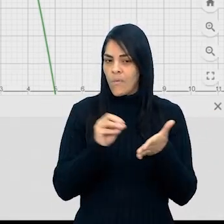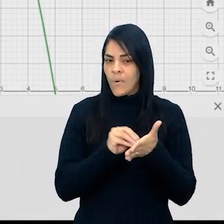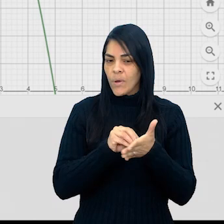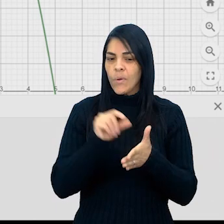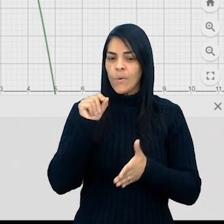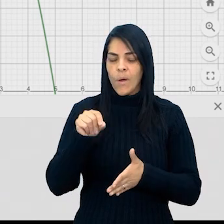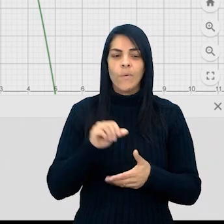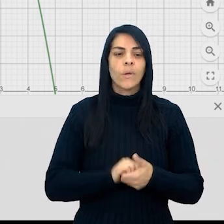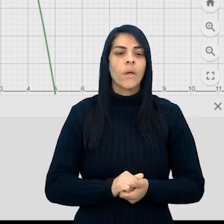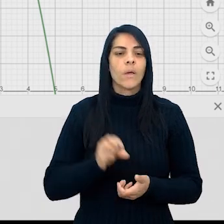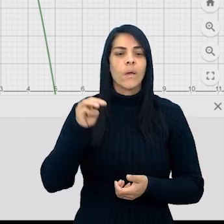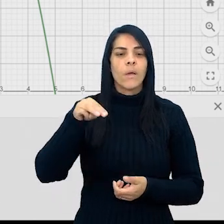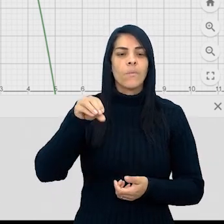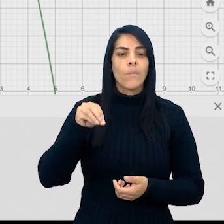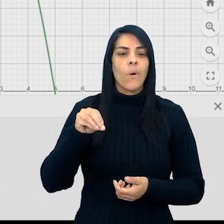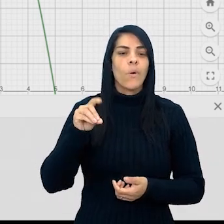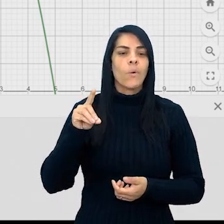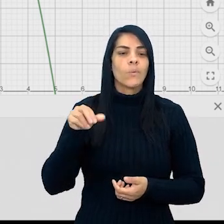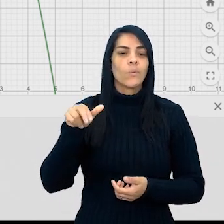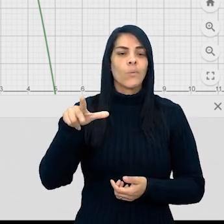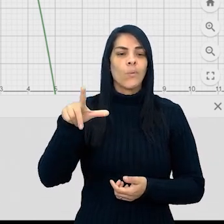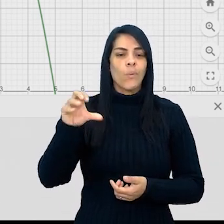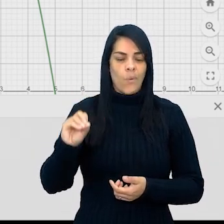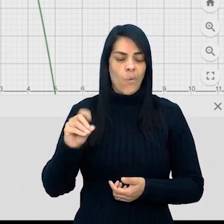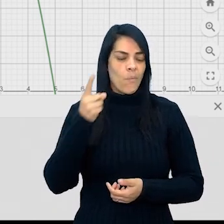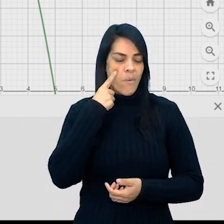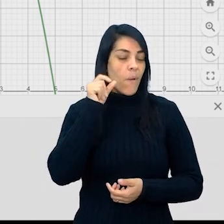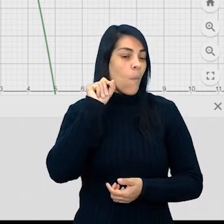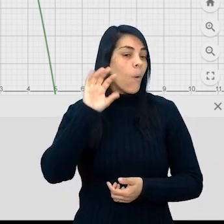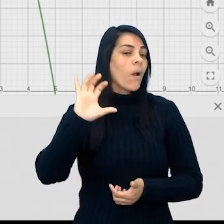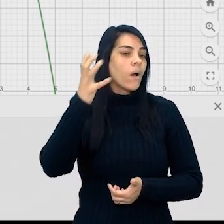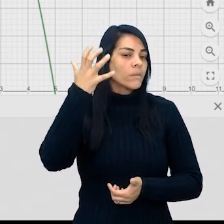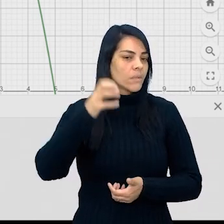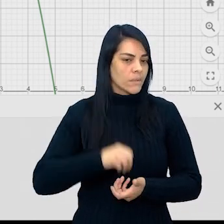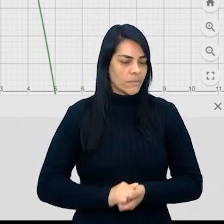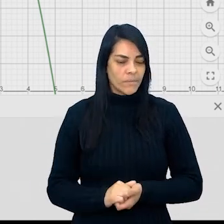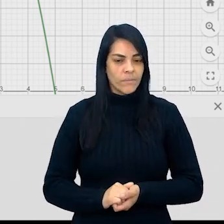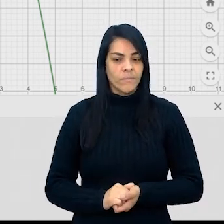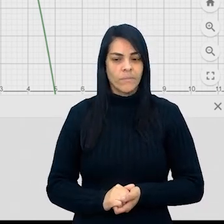em módulo, ok? Para ver o que acontece.